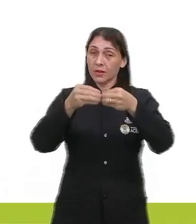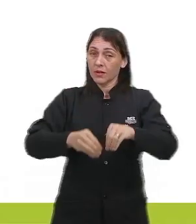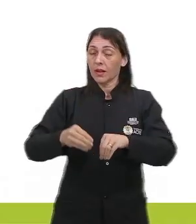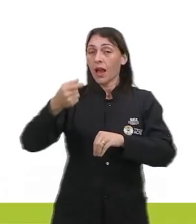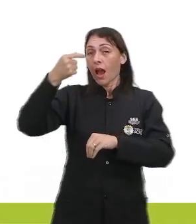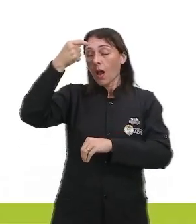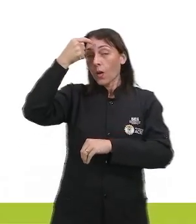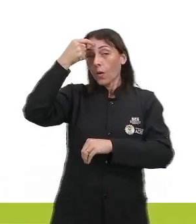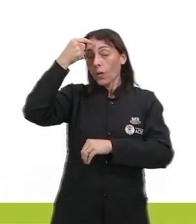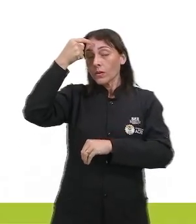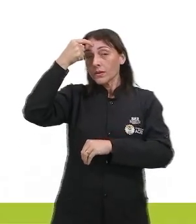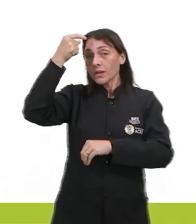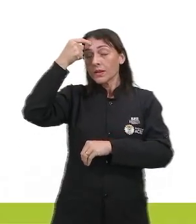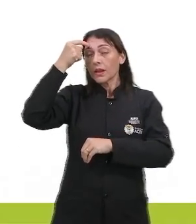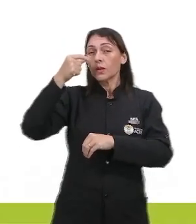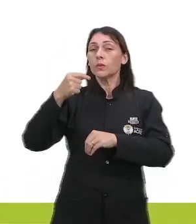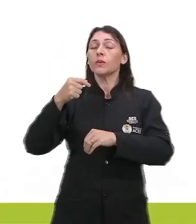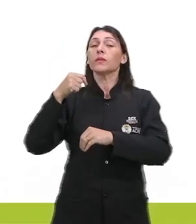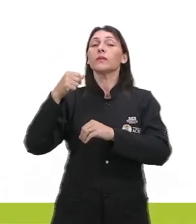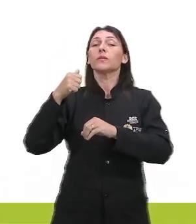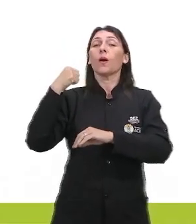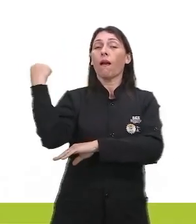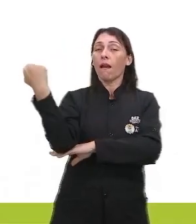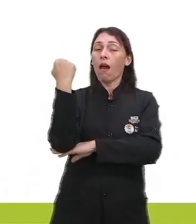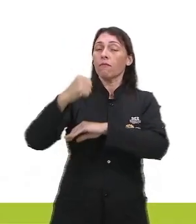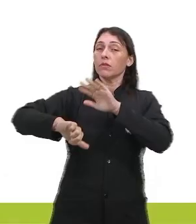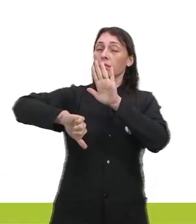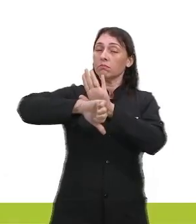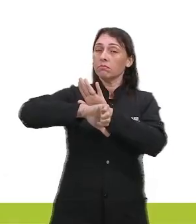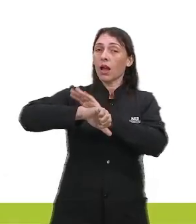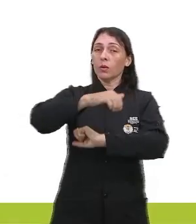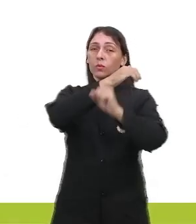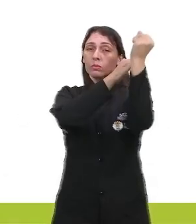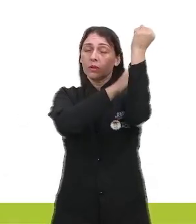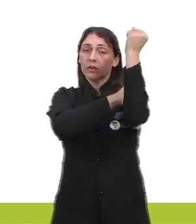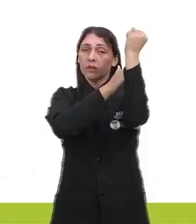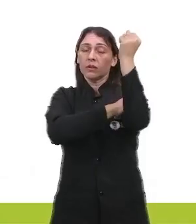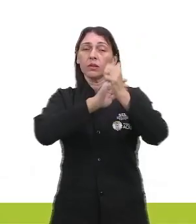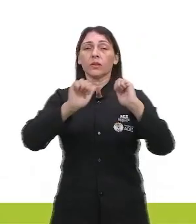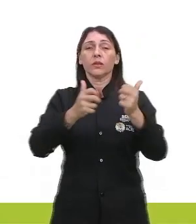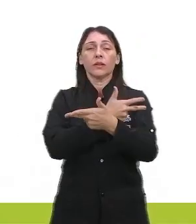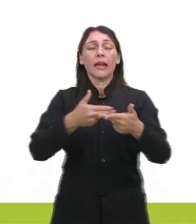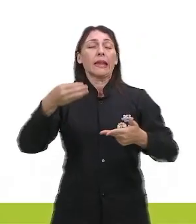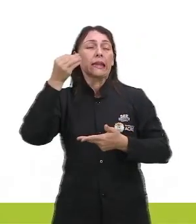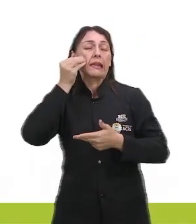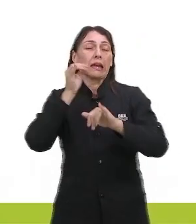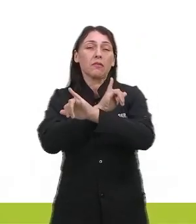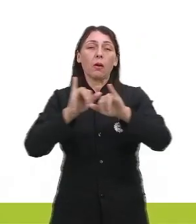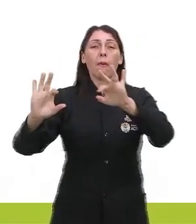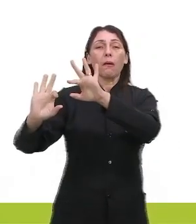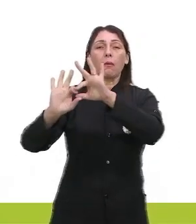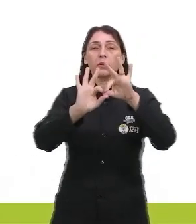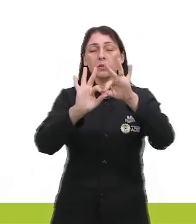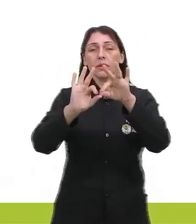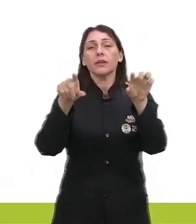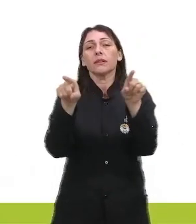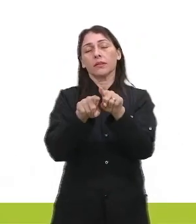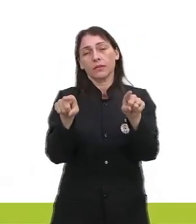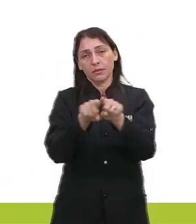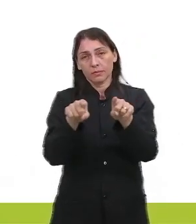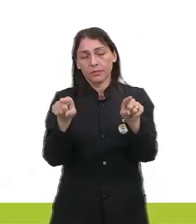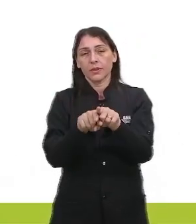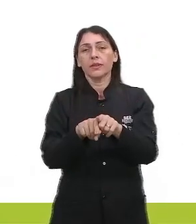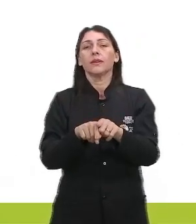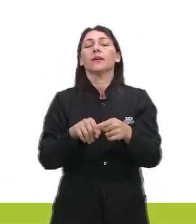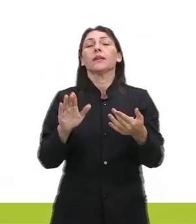conscientização sobre os graves impactos do machismo na sociedade esportiva, tentar informar, contextualizar, também